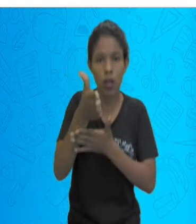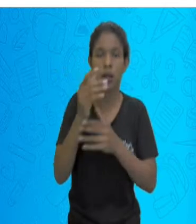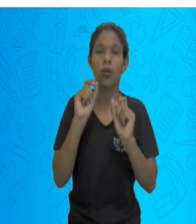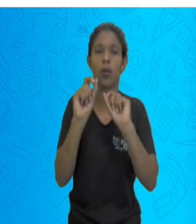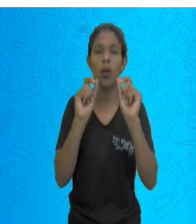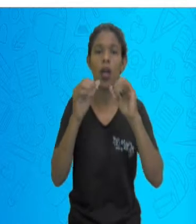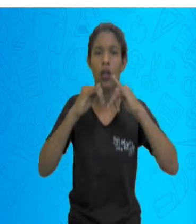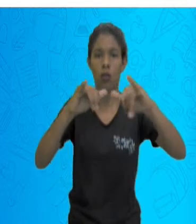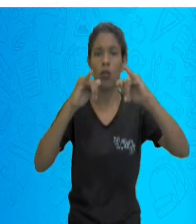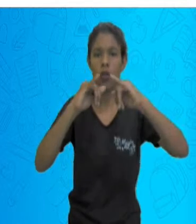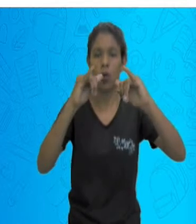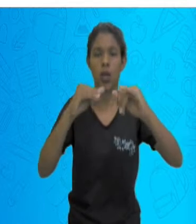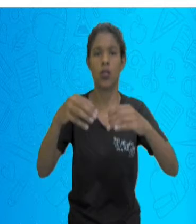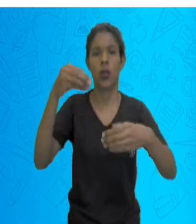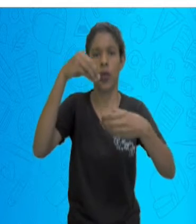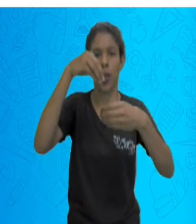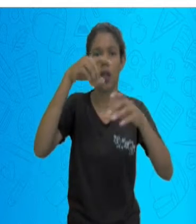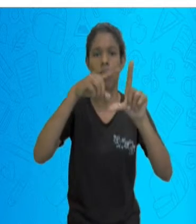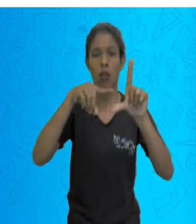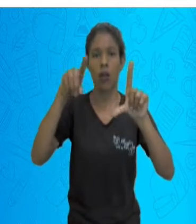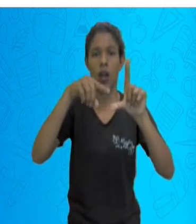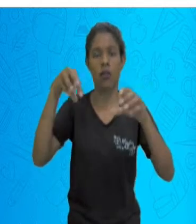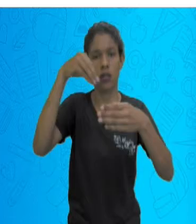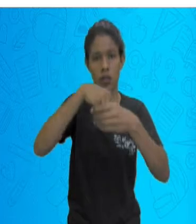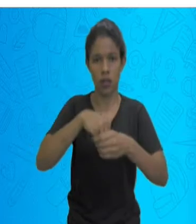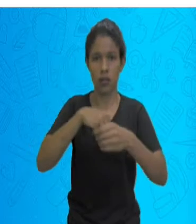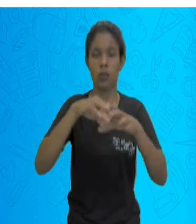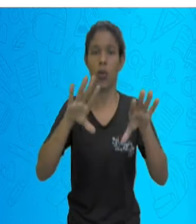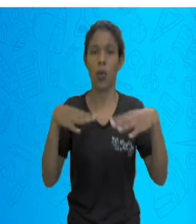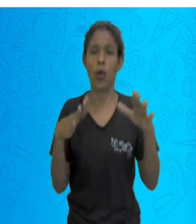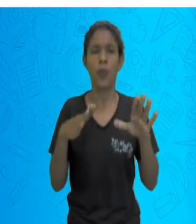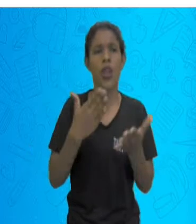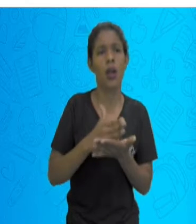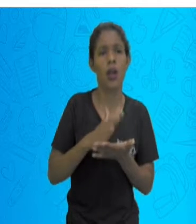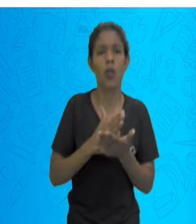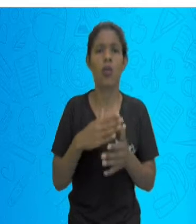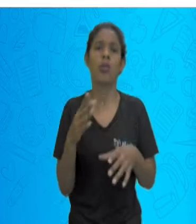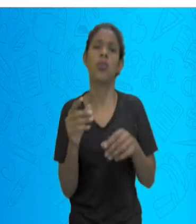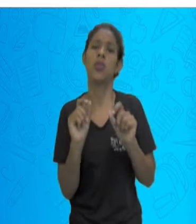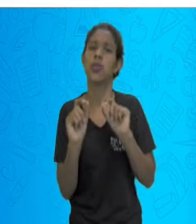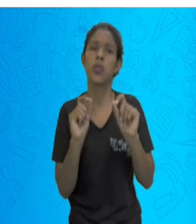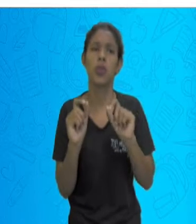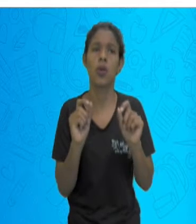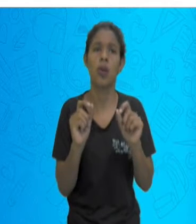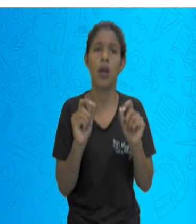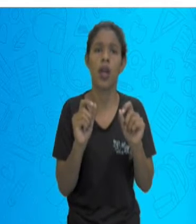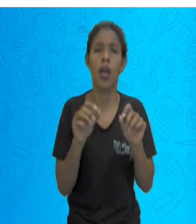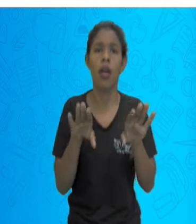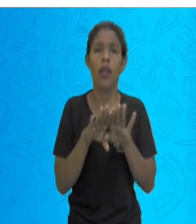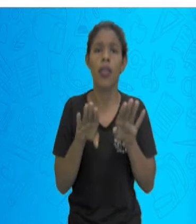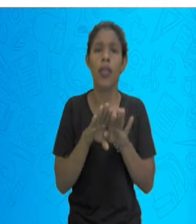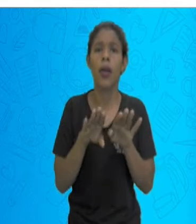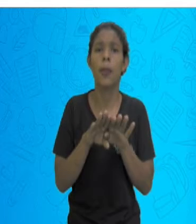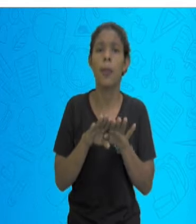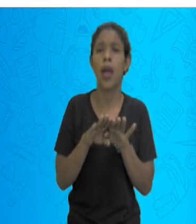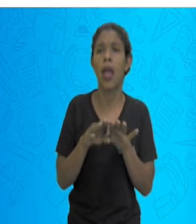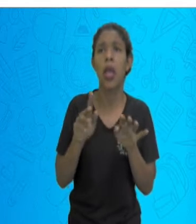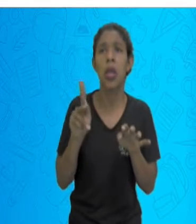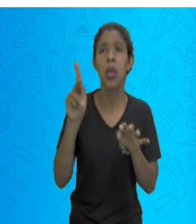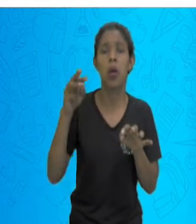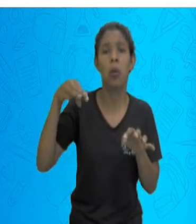informações presentes no gráfico representam e algumas vezes a unidade de medida usada para